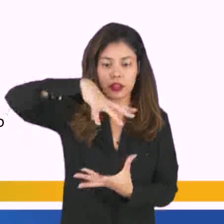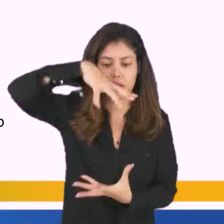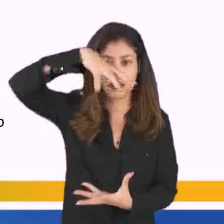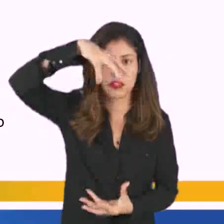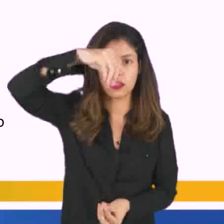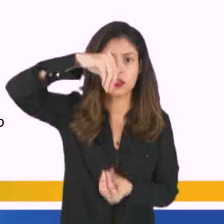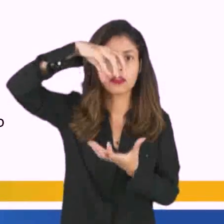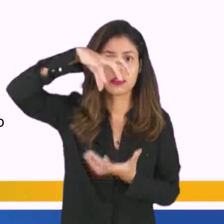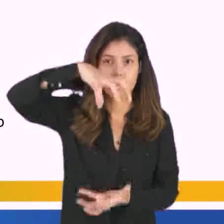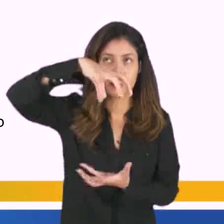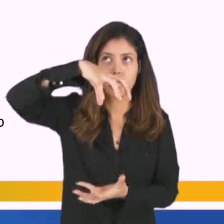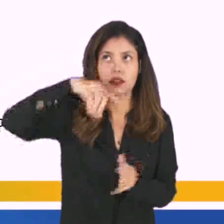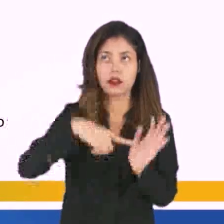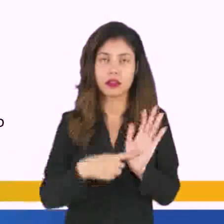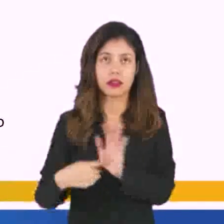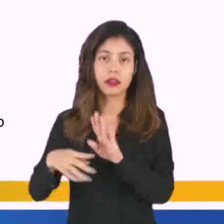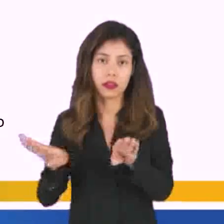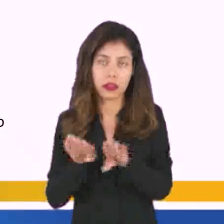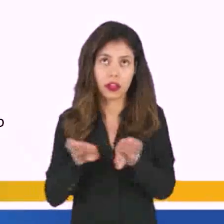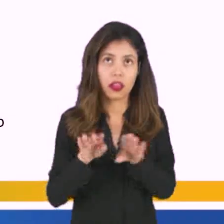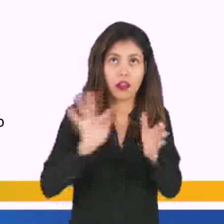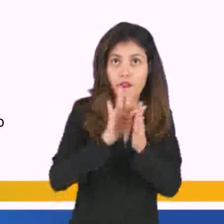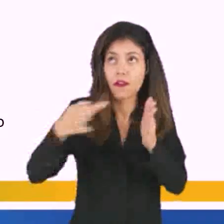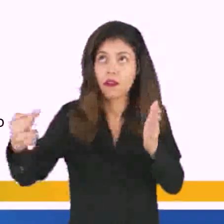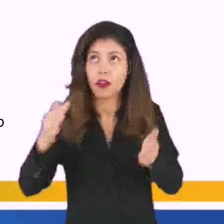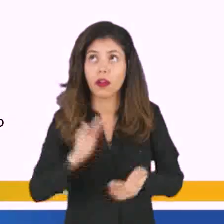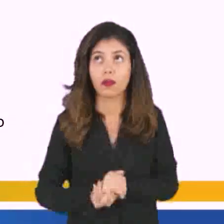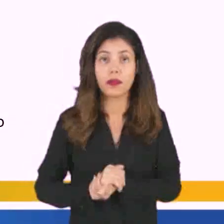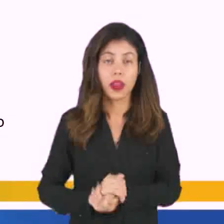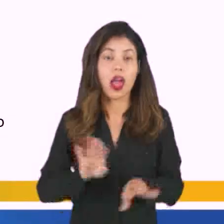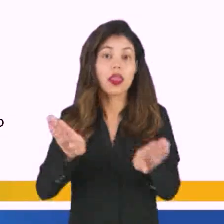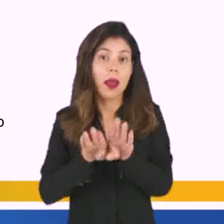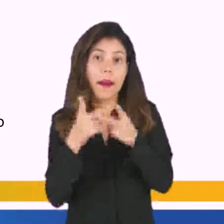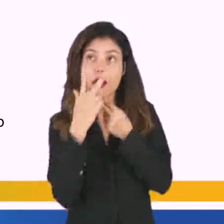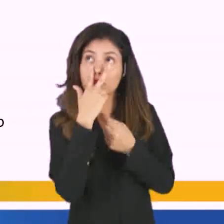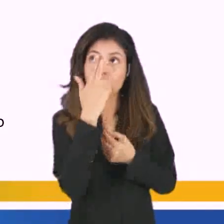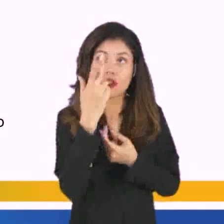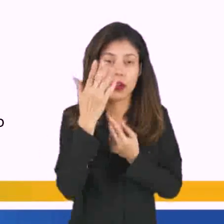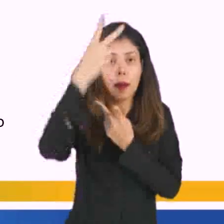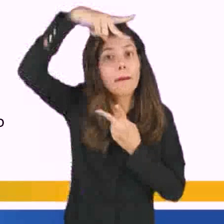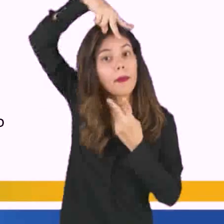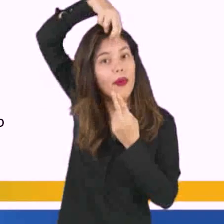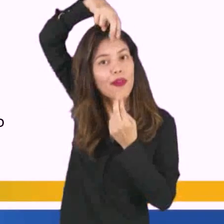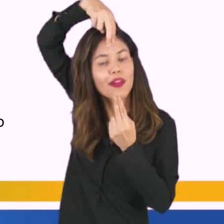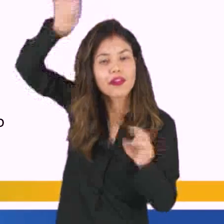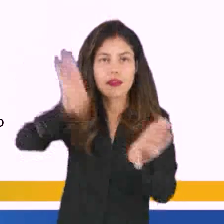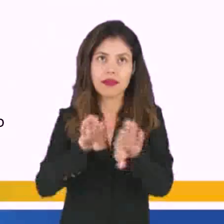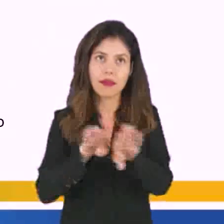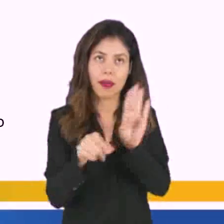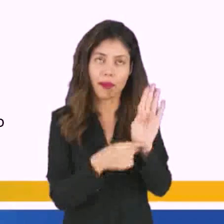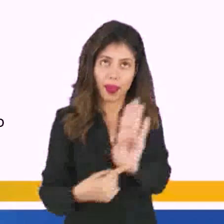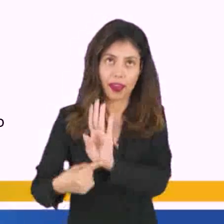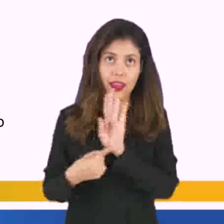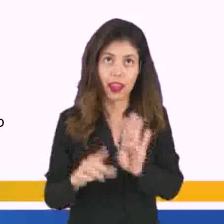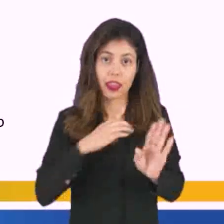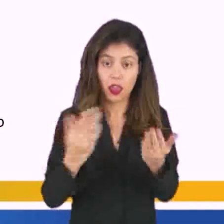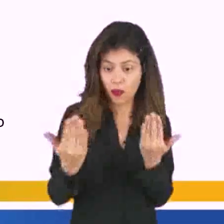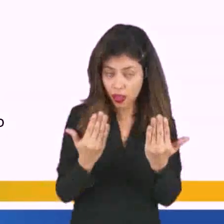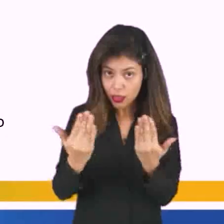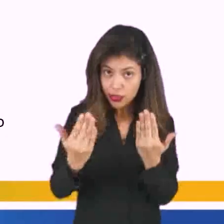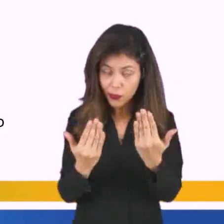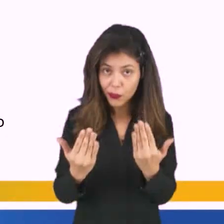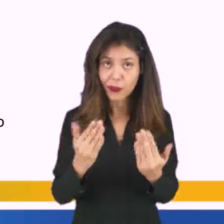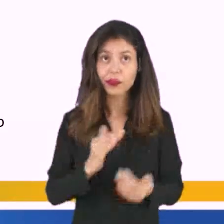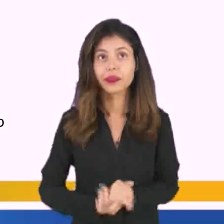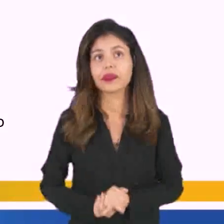temos essa fórmula molecular aqui. Esse composto aqui, como vocês percebem, existe uma relação, E qual é